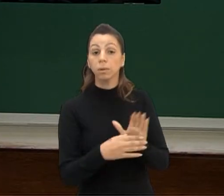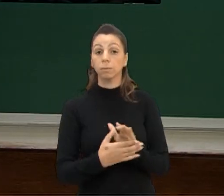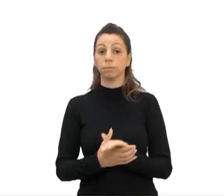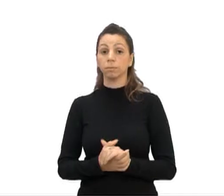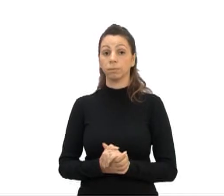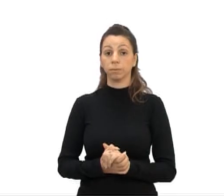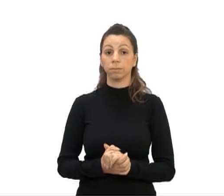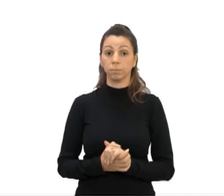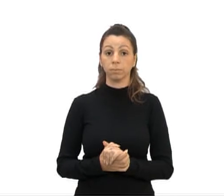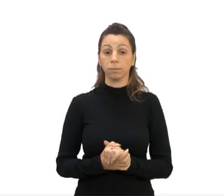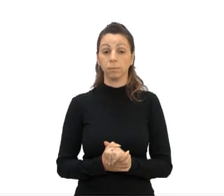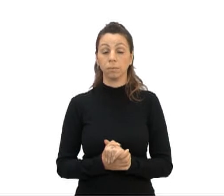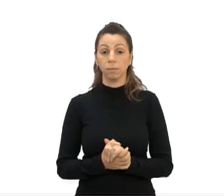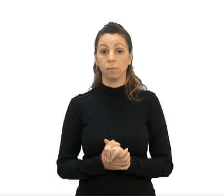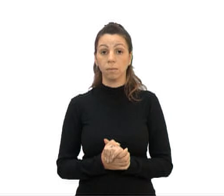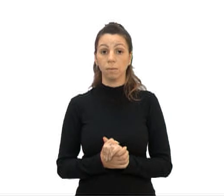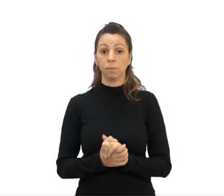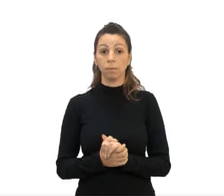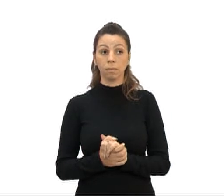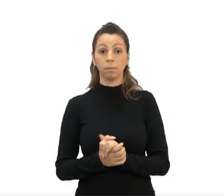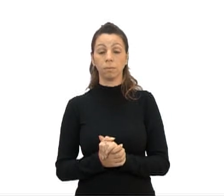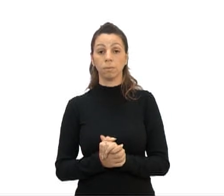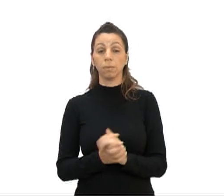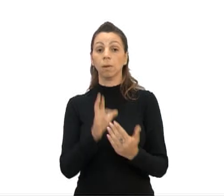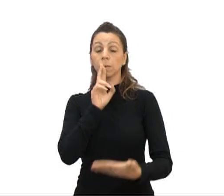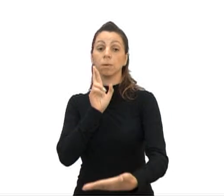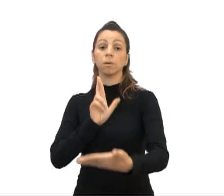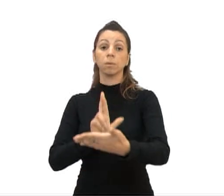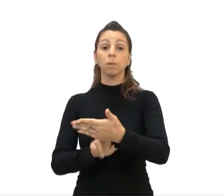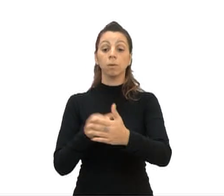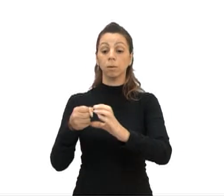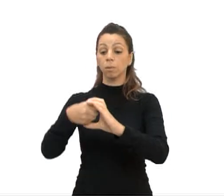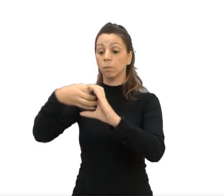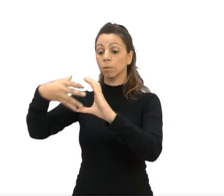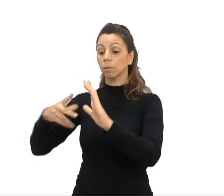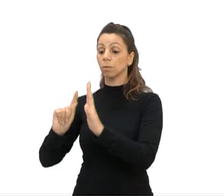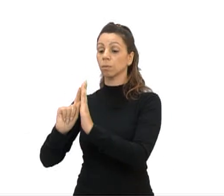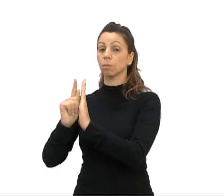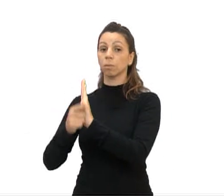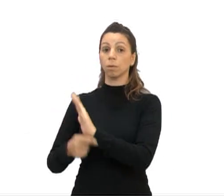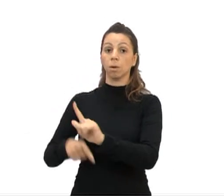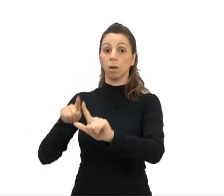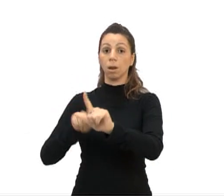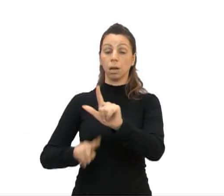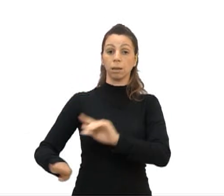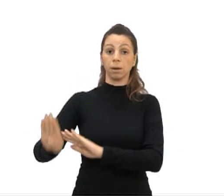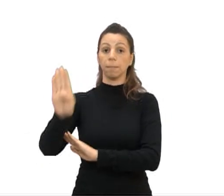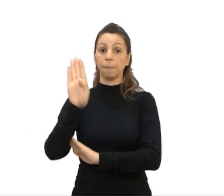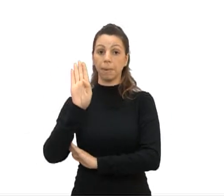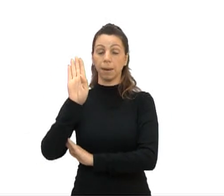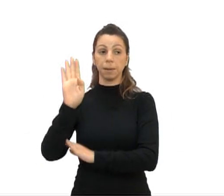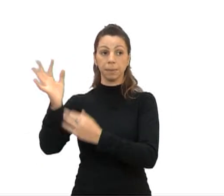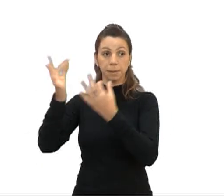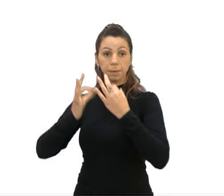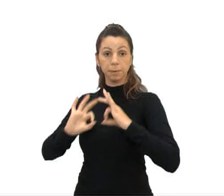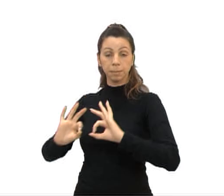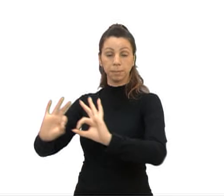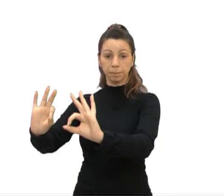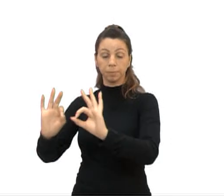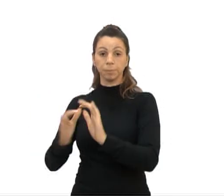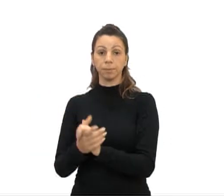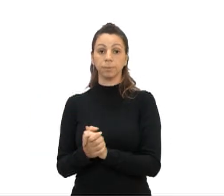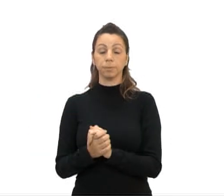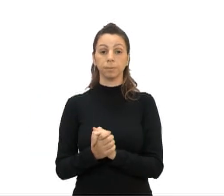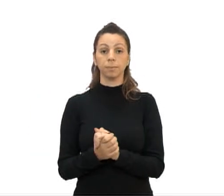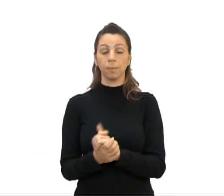ver, se vocês responderam que sobre as características do gênero a letra B está correta, diálogos entre dois